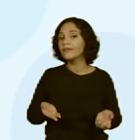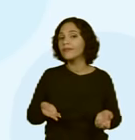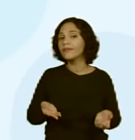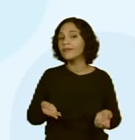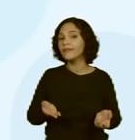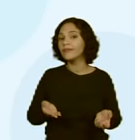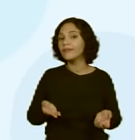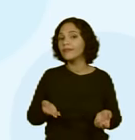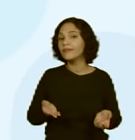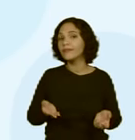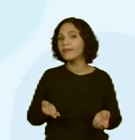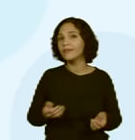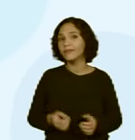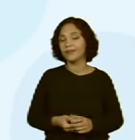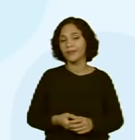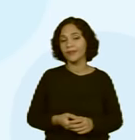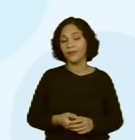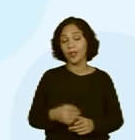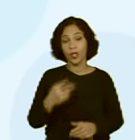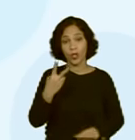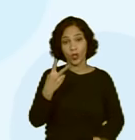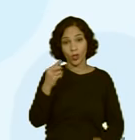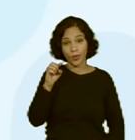chegar? Você vai chegar em